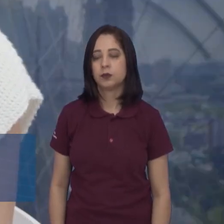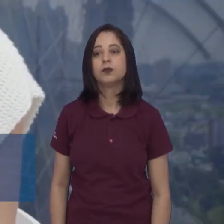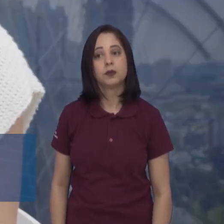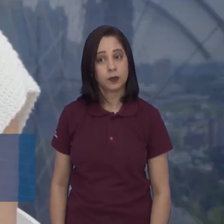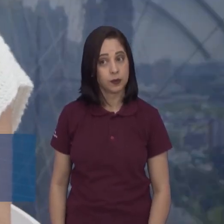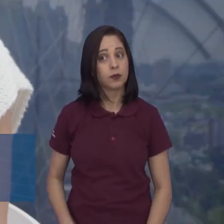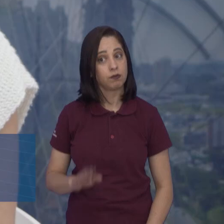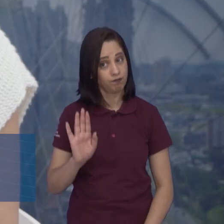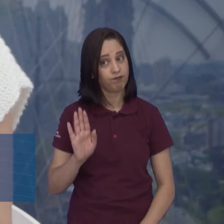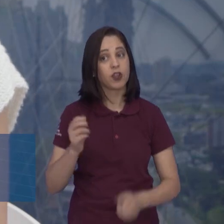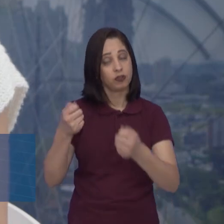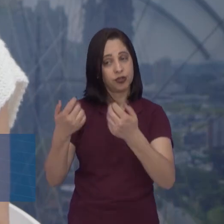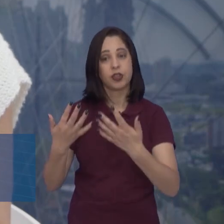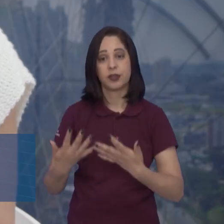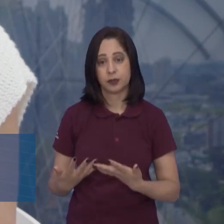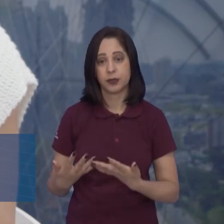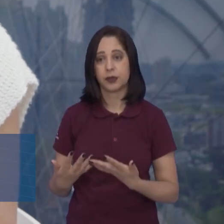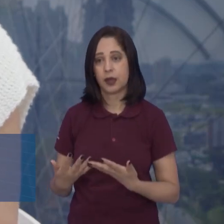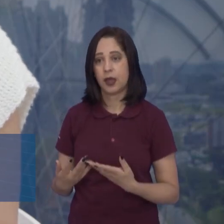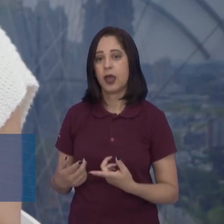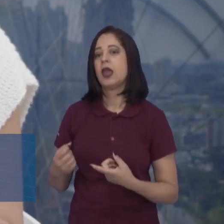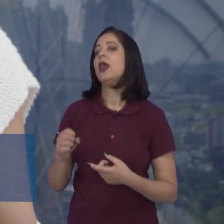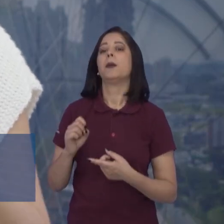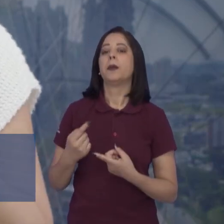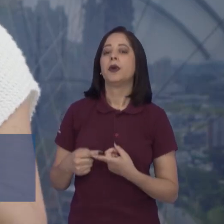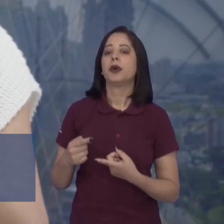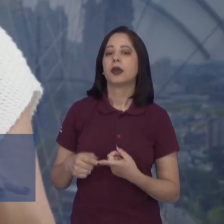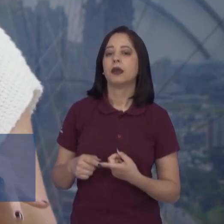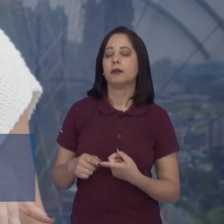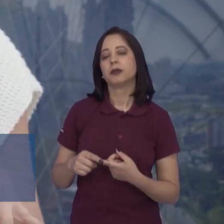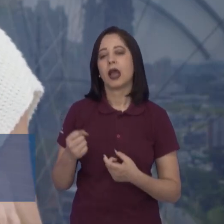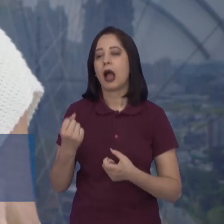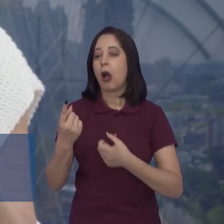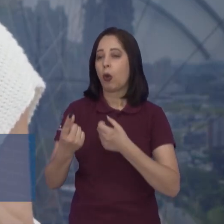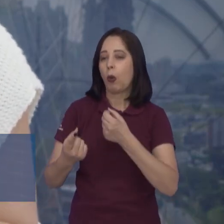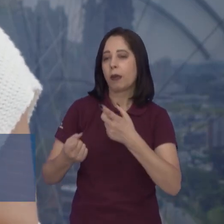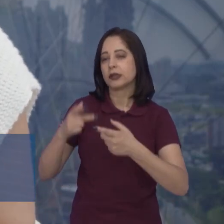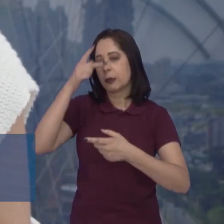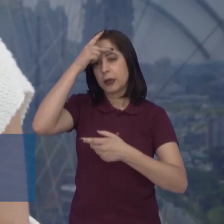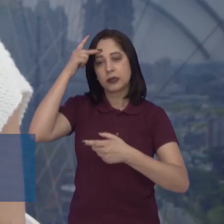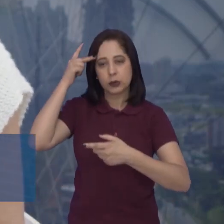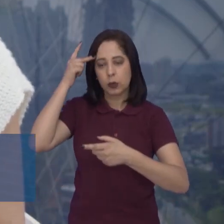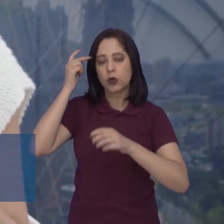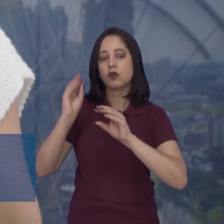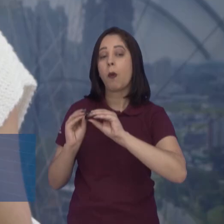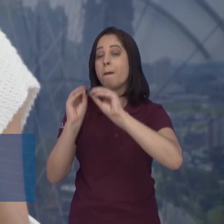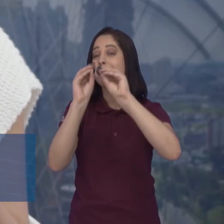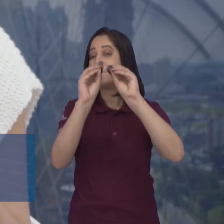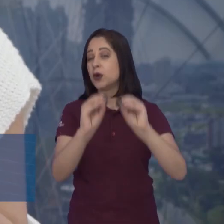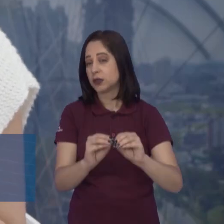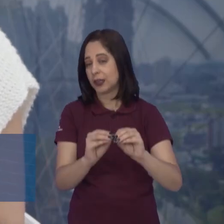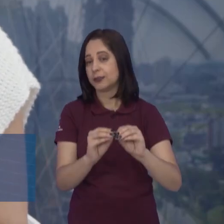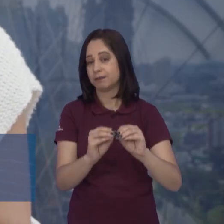de interesse do mercado e que são as áreas de classe média, mais as pessoas vão se espraiar. E normalmente as áreas que